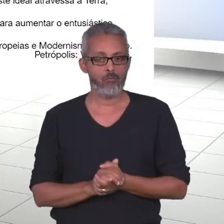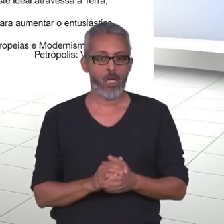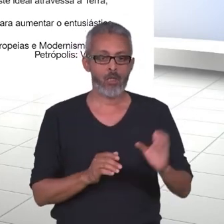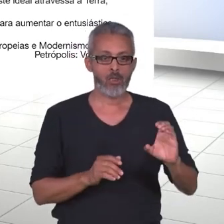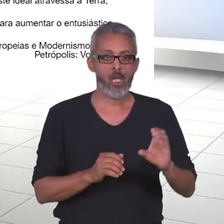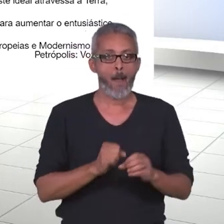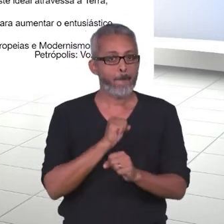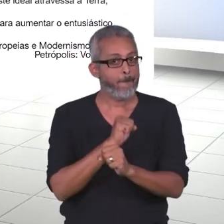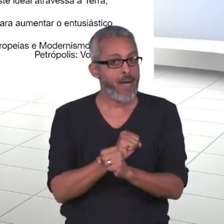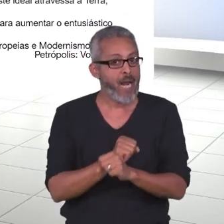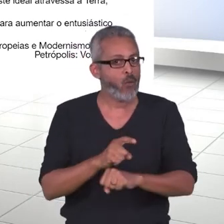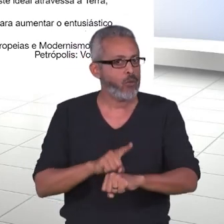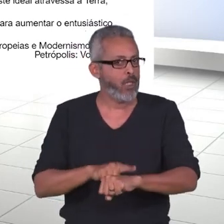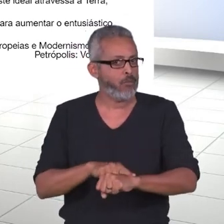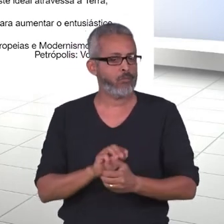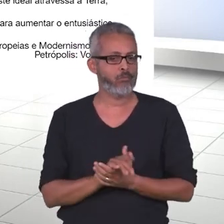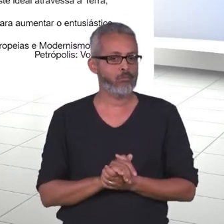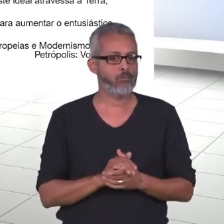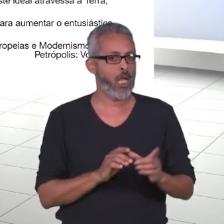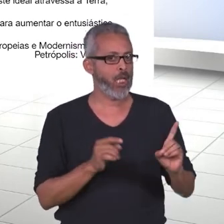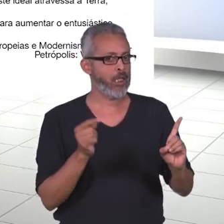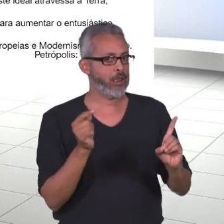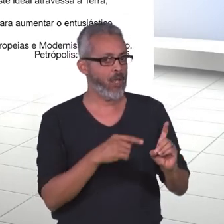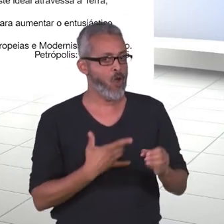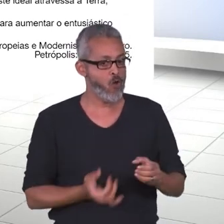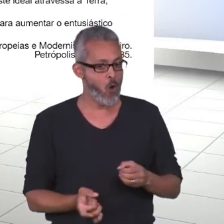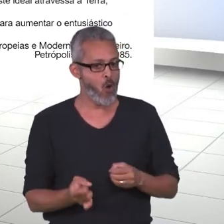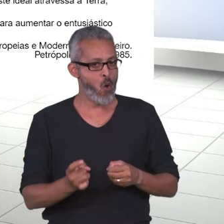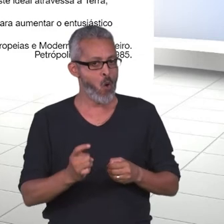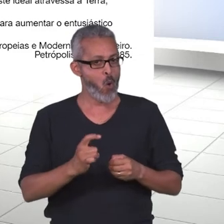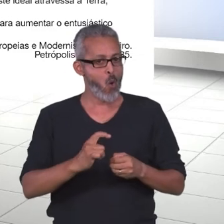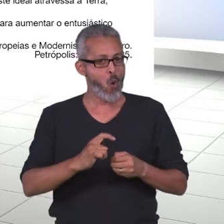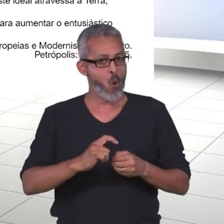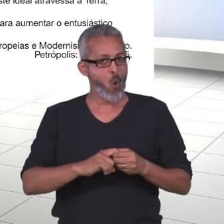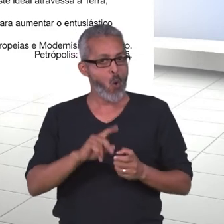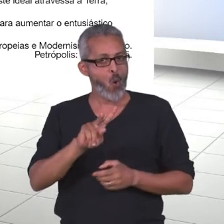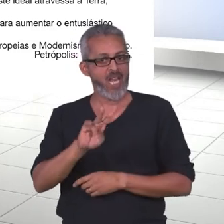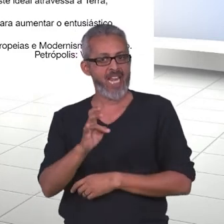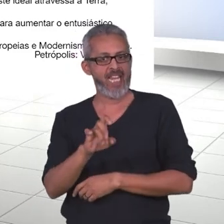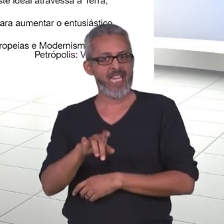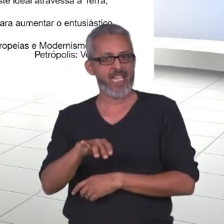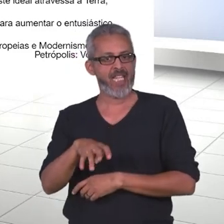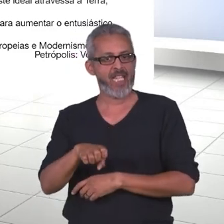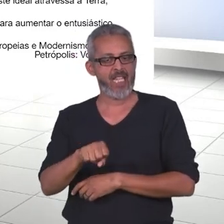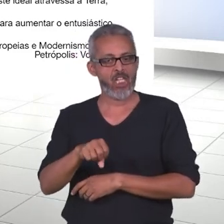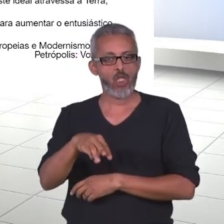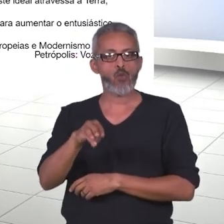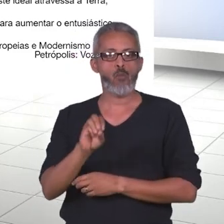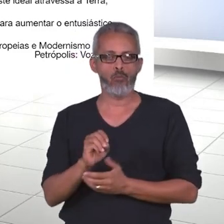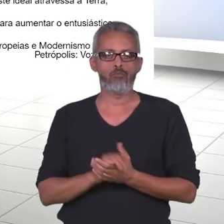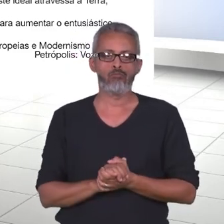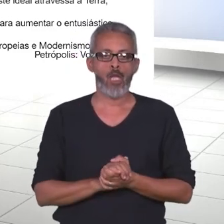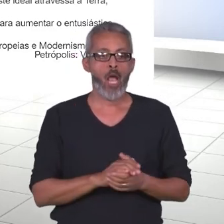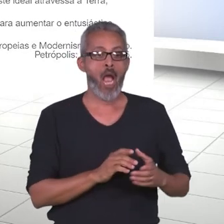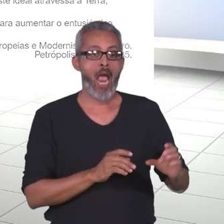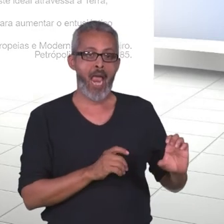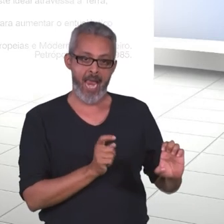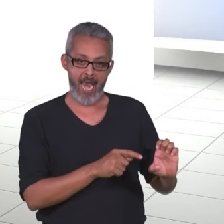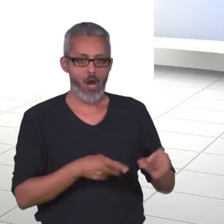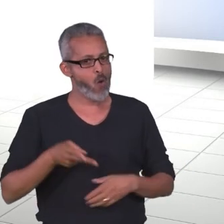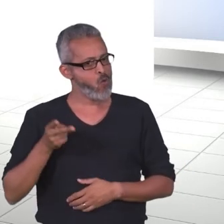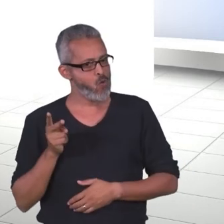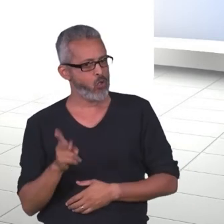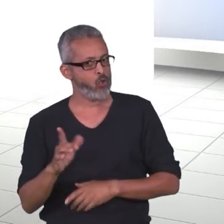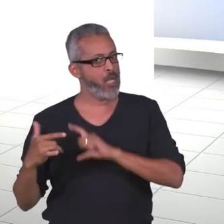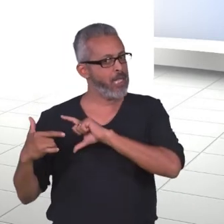Vanguardas Europeias, Modernismo Brasileiro, Petrópolis, Vozes, 1985. Vamos ao enunciado da questão.